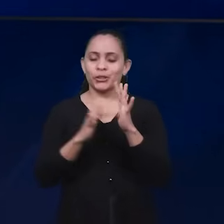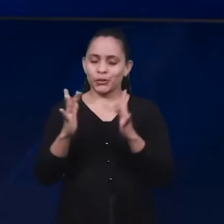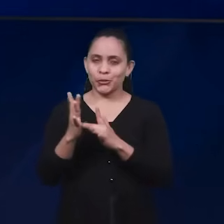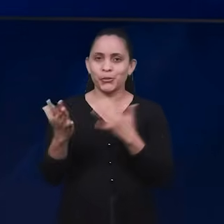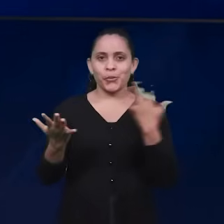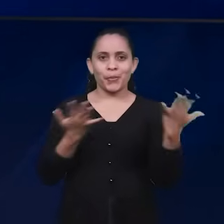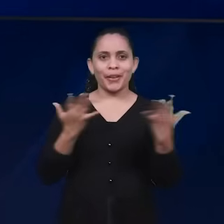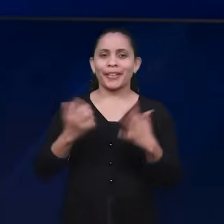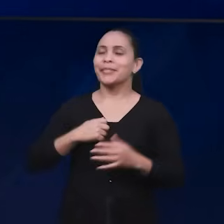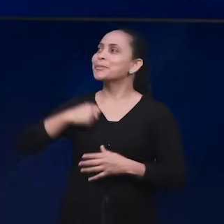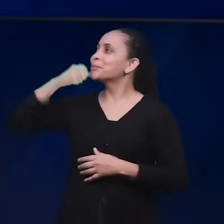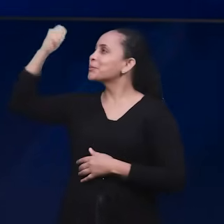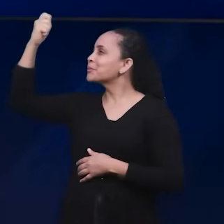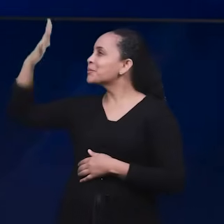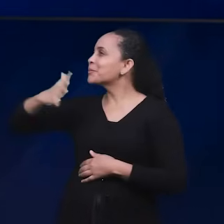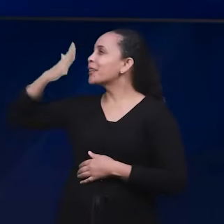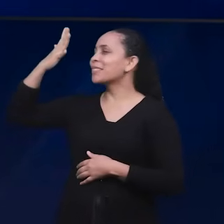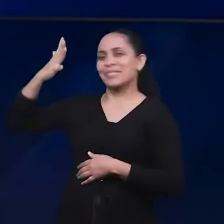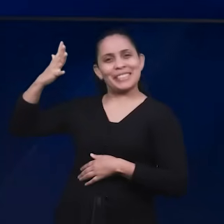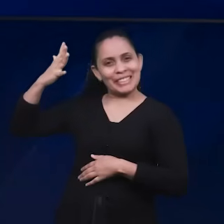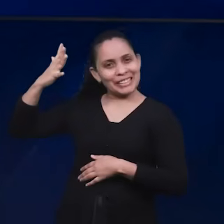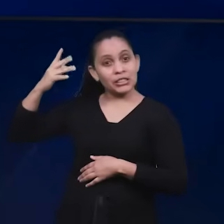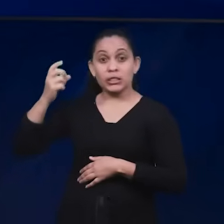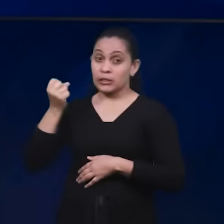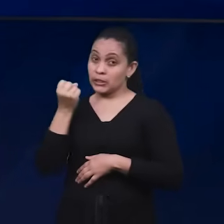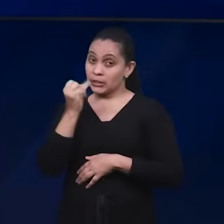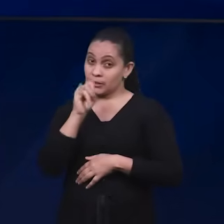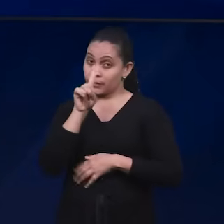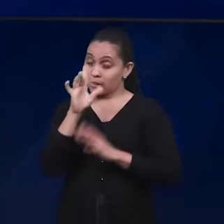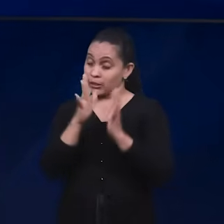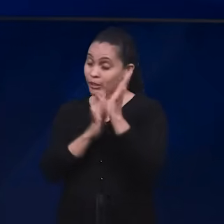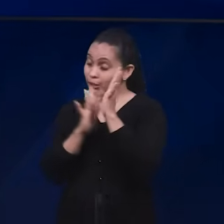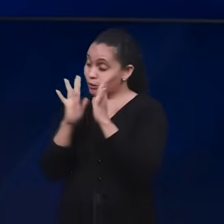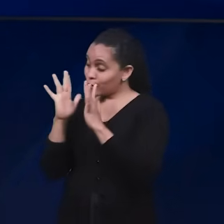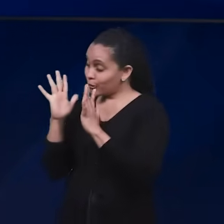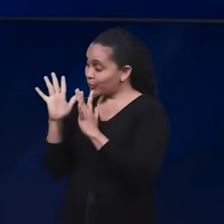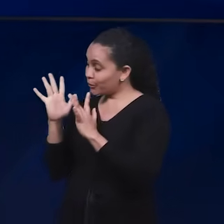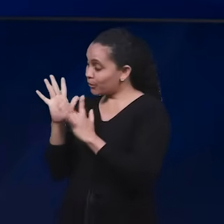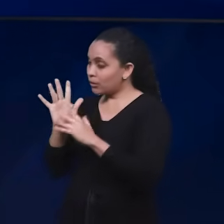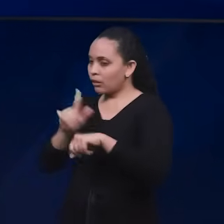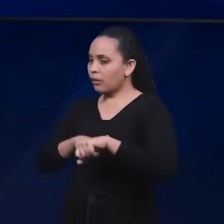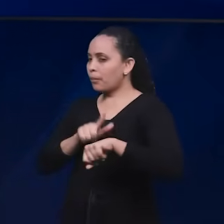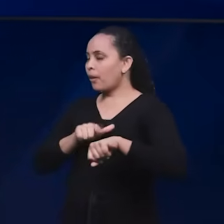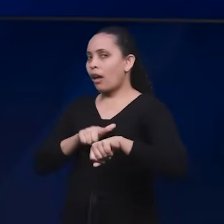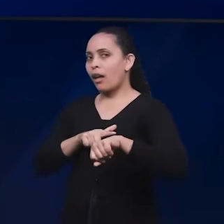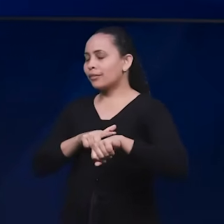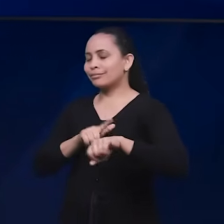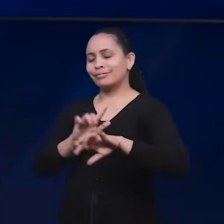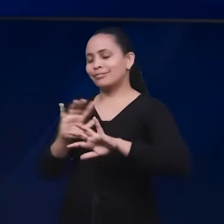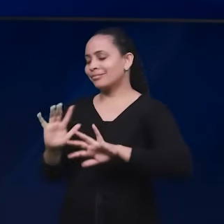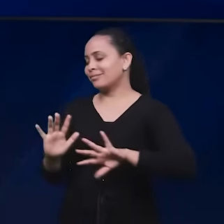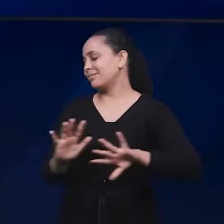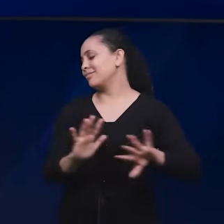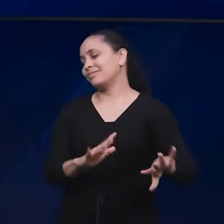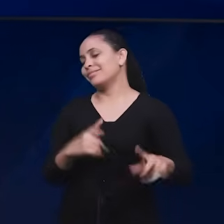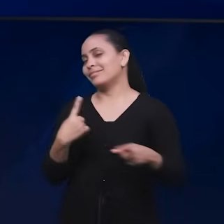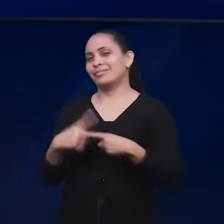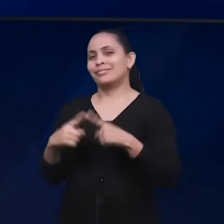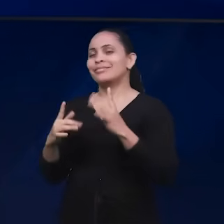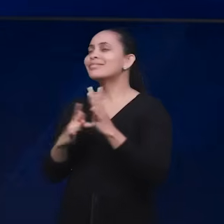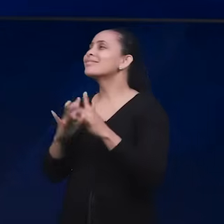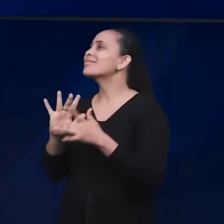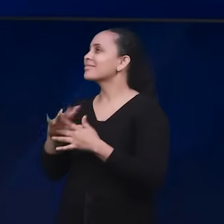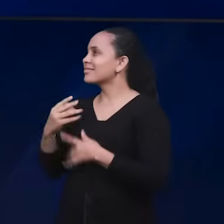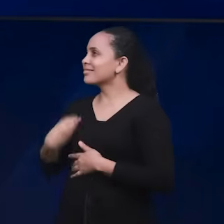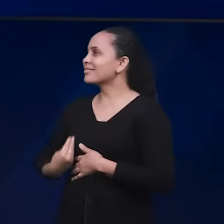Jesus é a luz do mundo. E quando você está em Jesus, o tempo vai parar de contar. Porque em